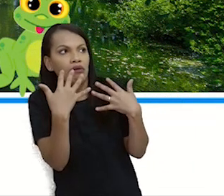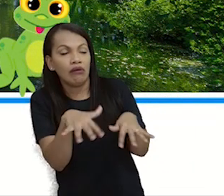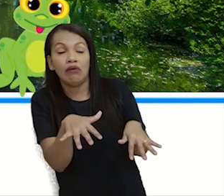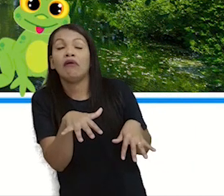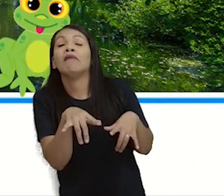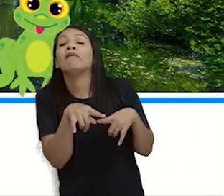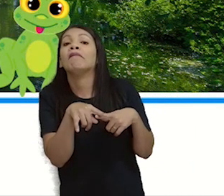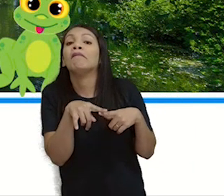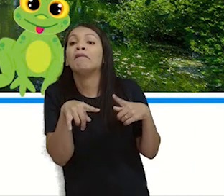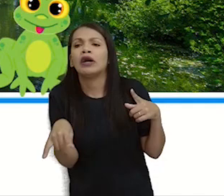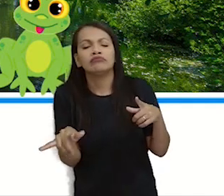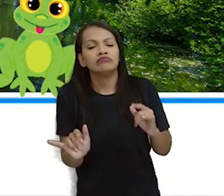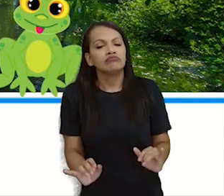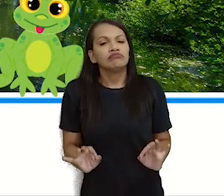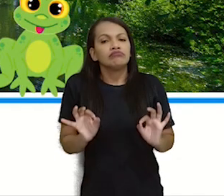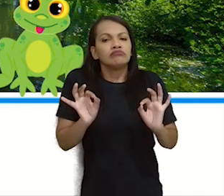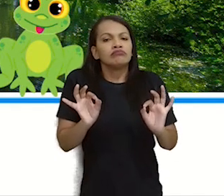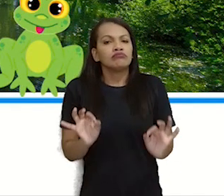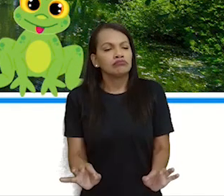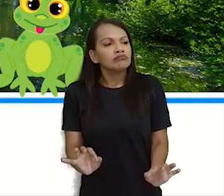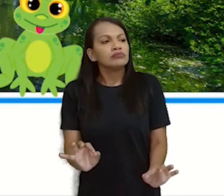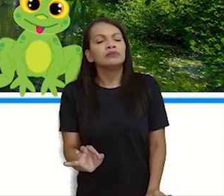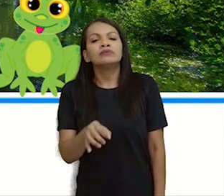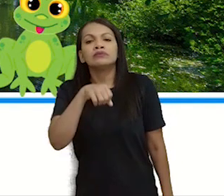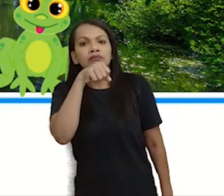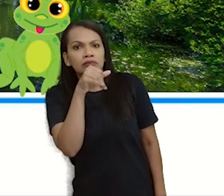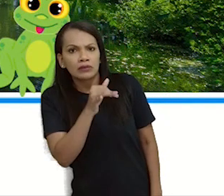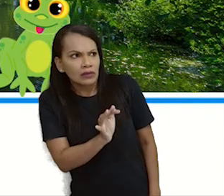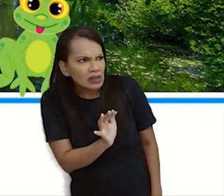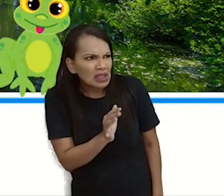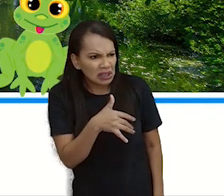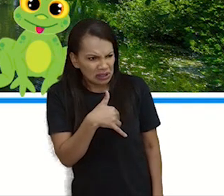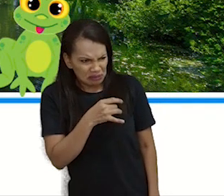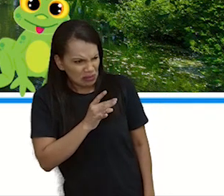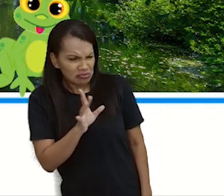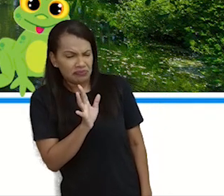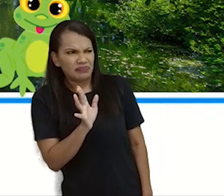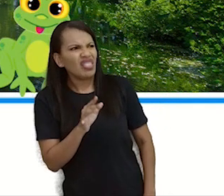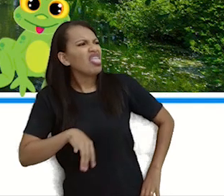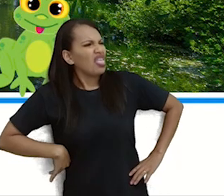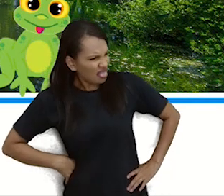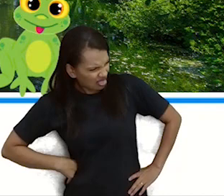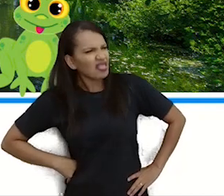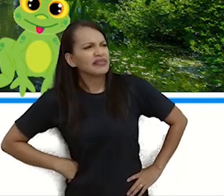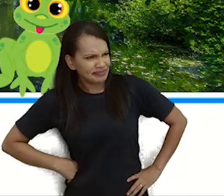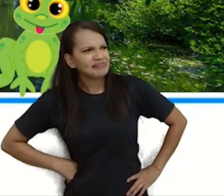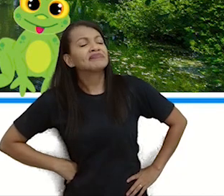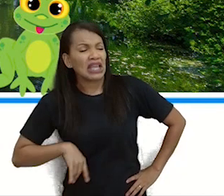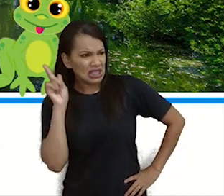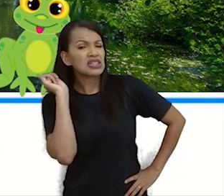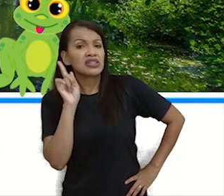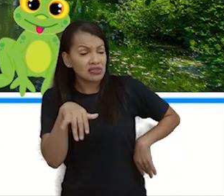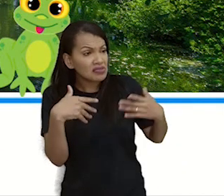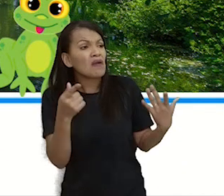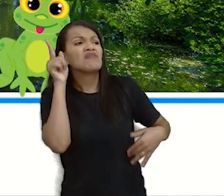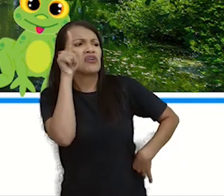assim, ele manteve a arrogância dele, não se deixou abater e disse, aham, então você